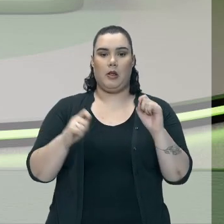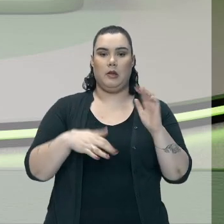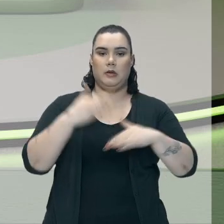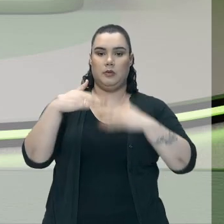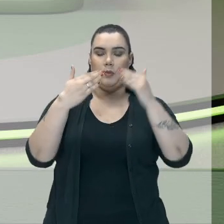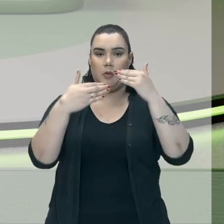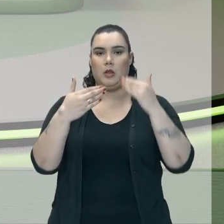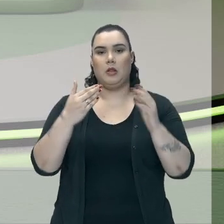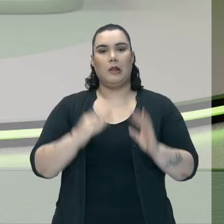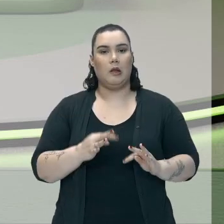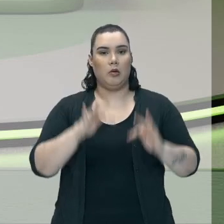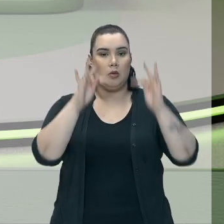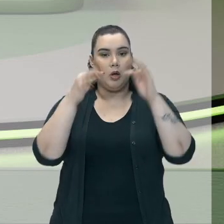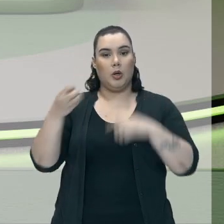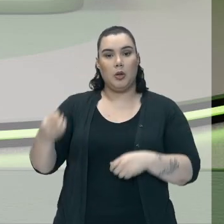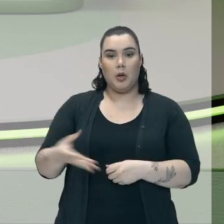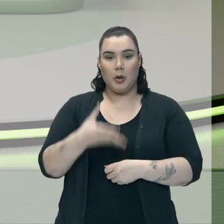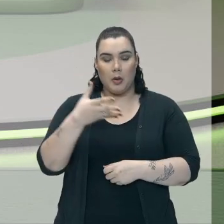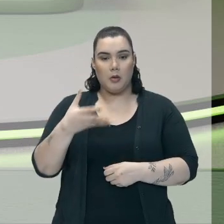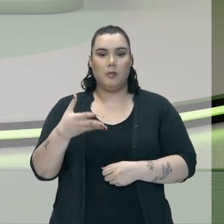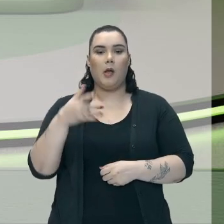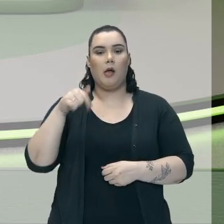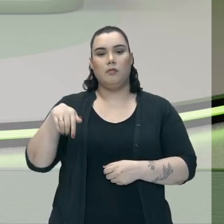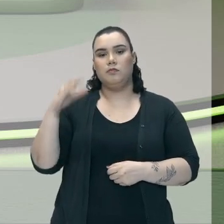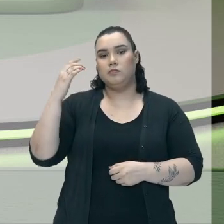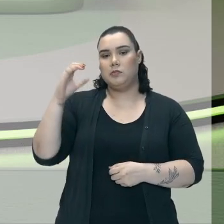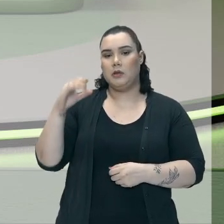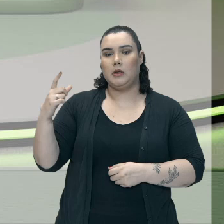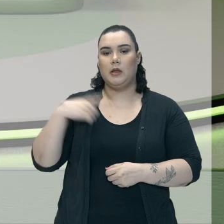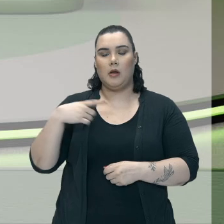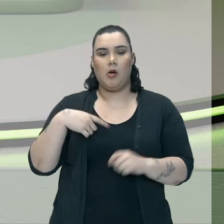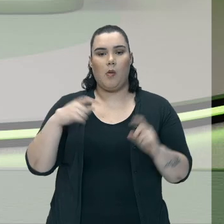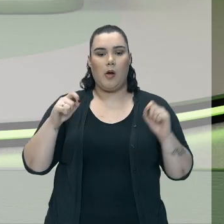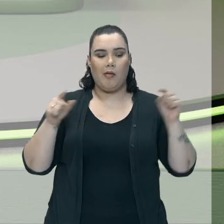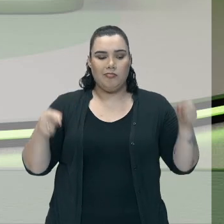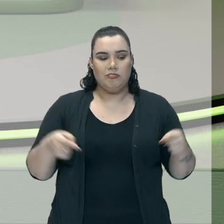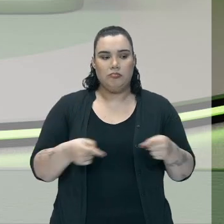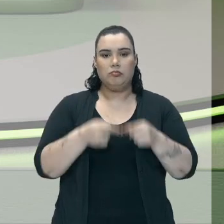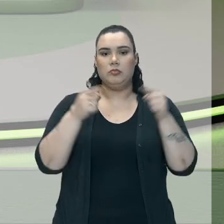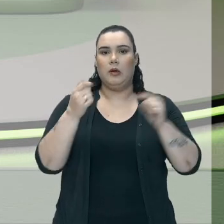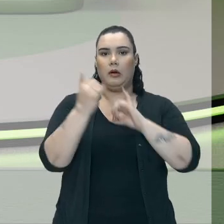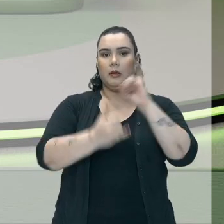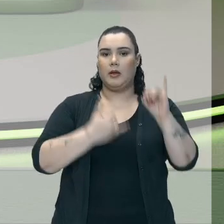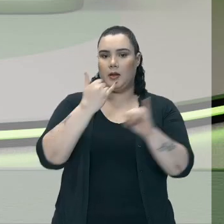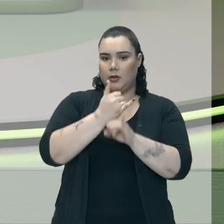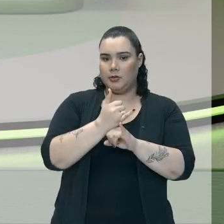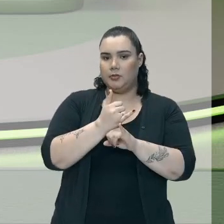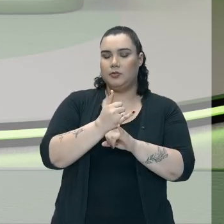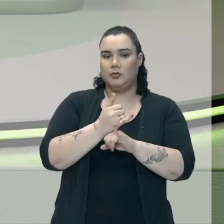das novas tecnologias, essa ciência se tornou informatizada,